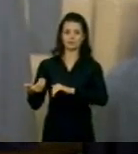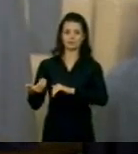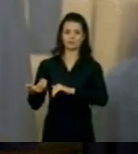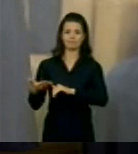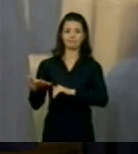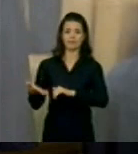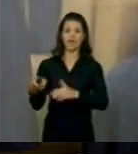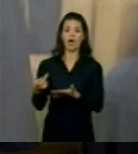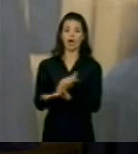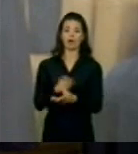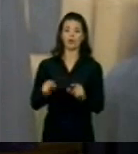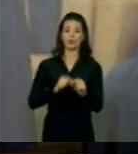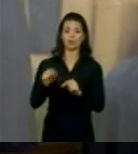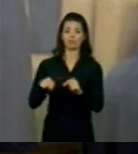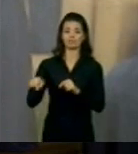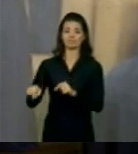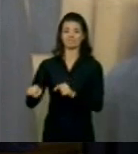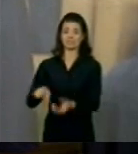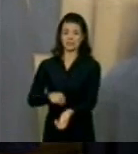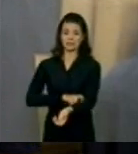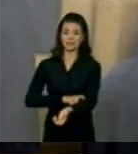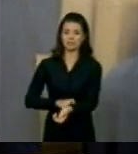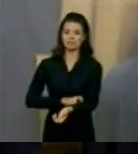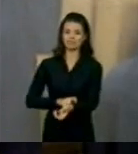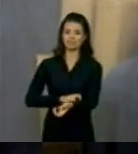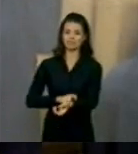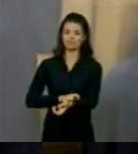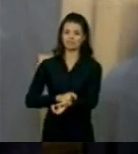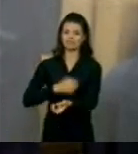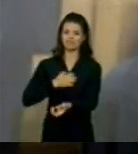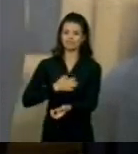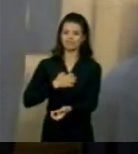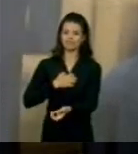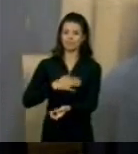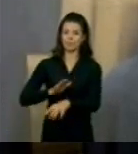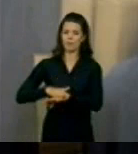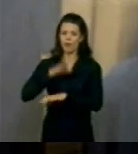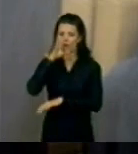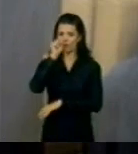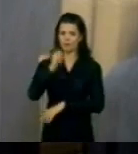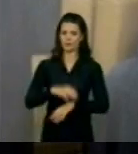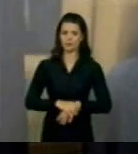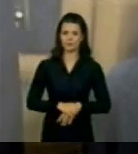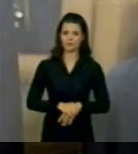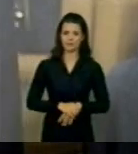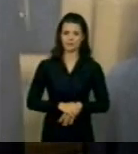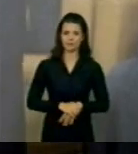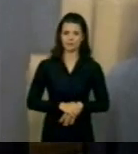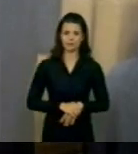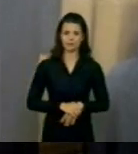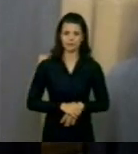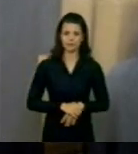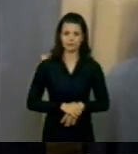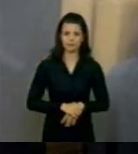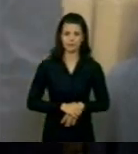dirigiu a sua fúria mais eminente. Além disso, o Instituto está presente em todas as